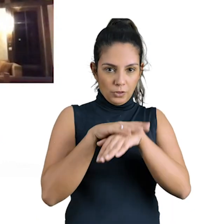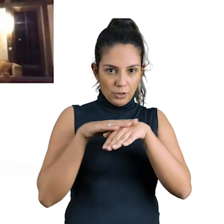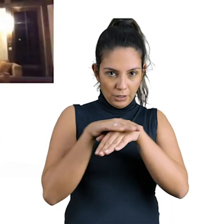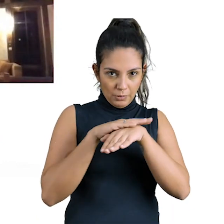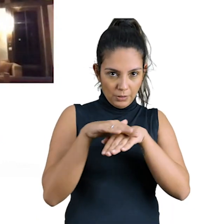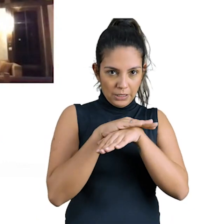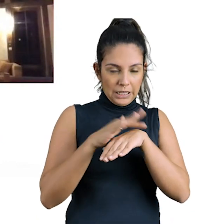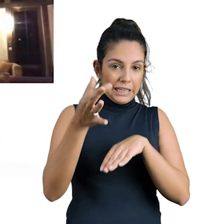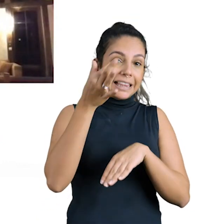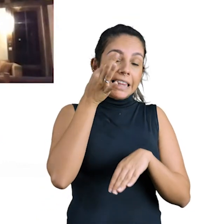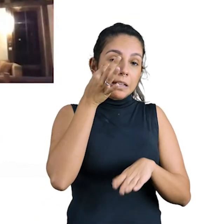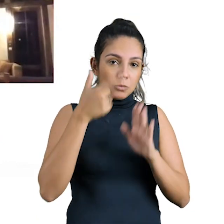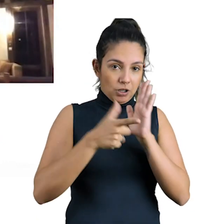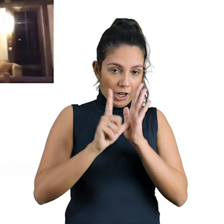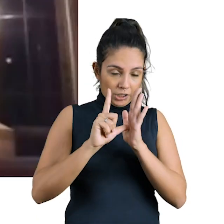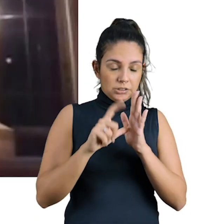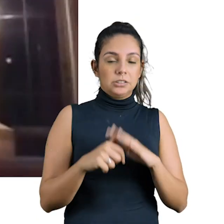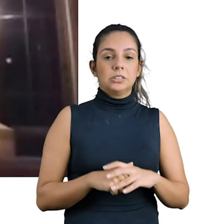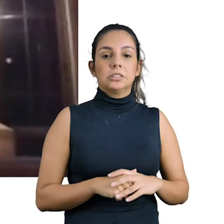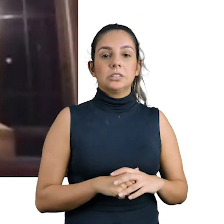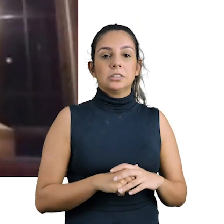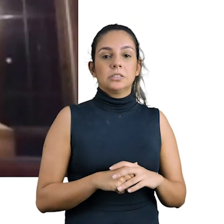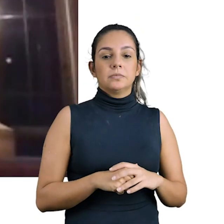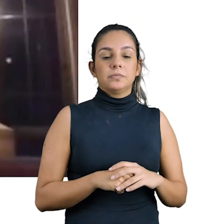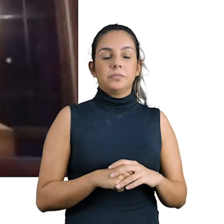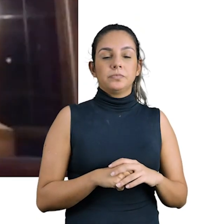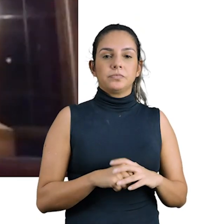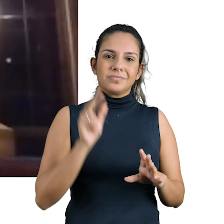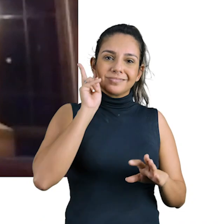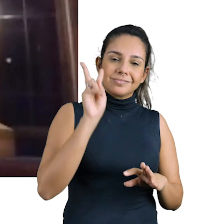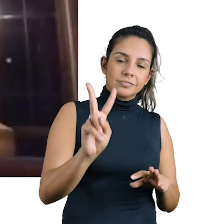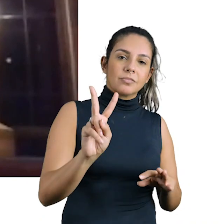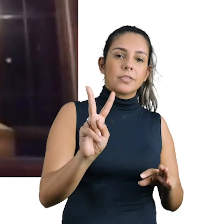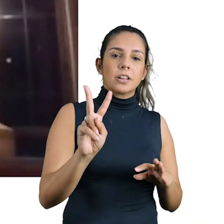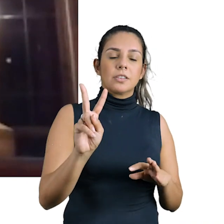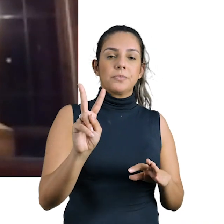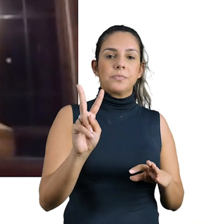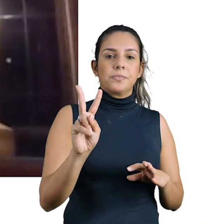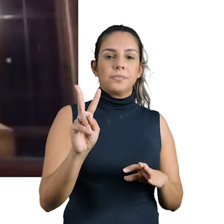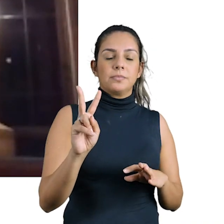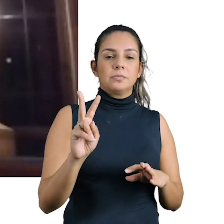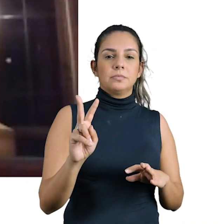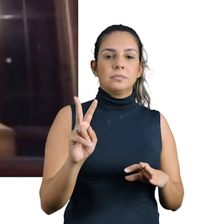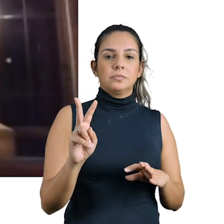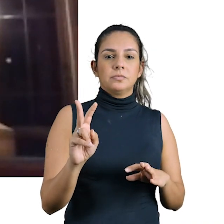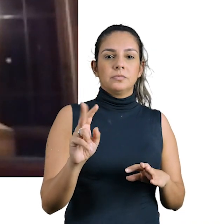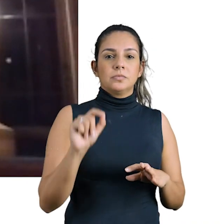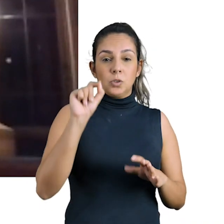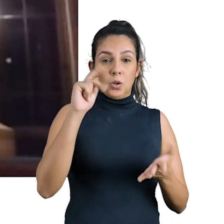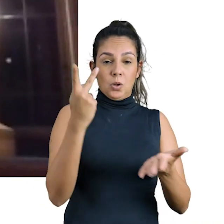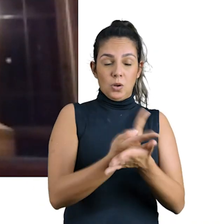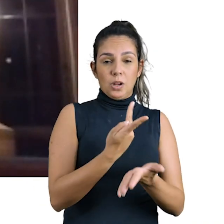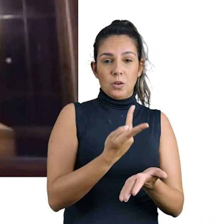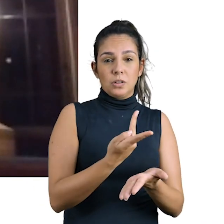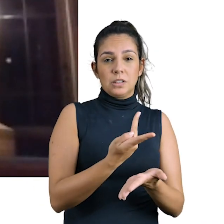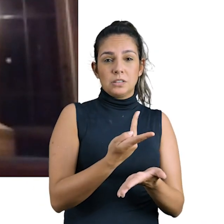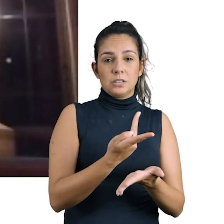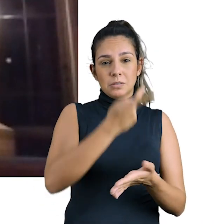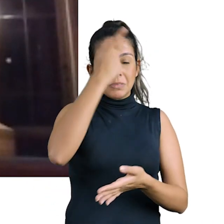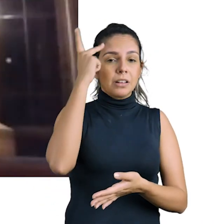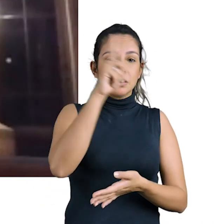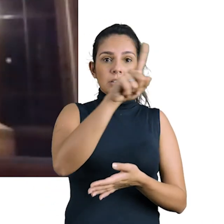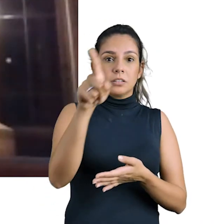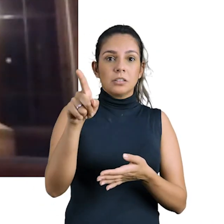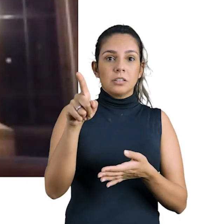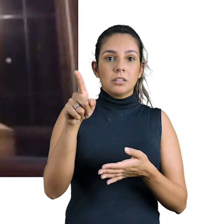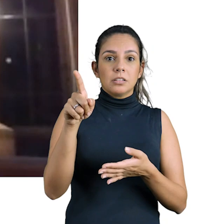conversando com testemunhas, não é, Afonso? Mas a gente vê que o que está acontecendo é as pessoas